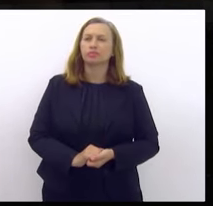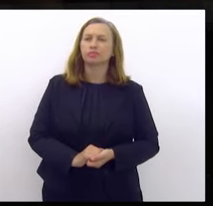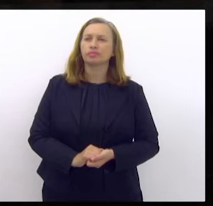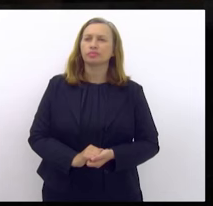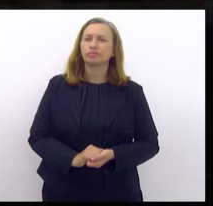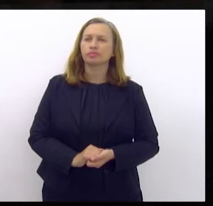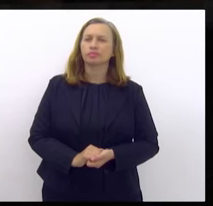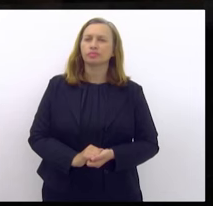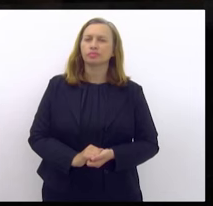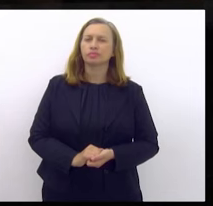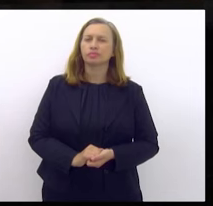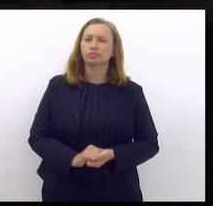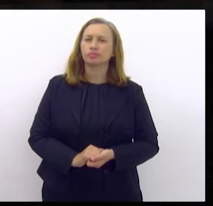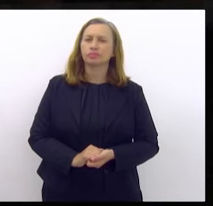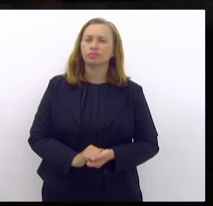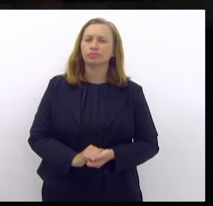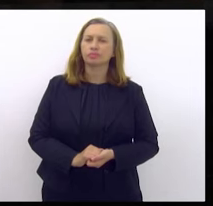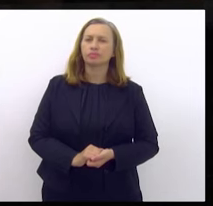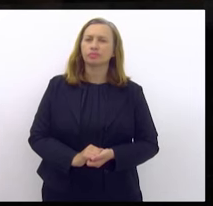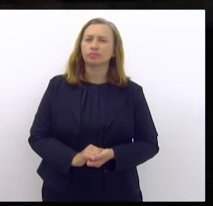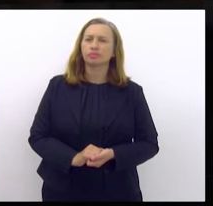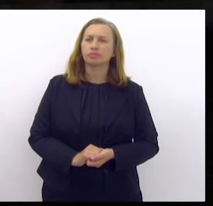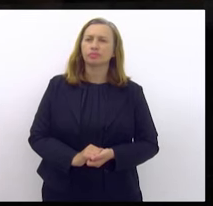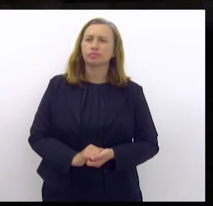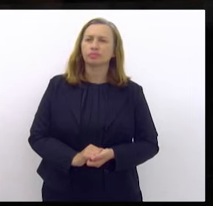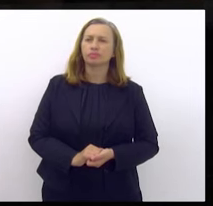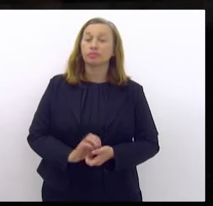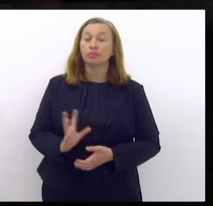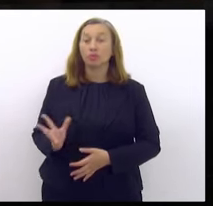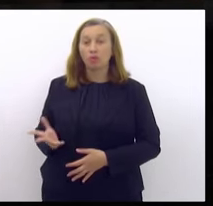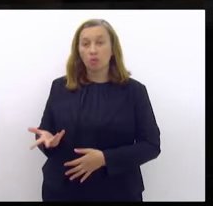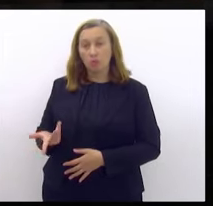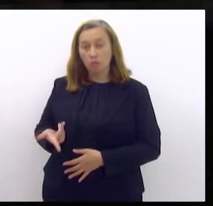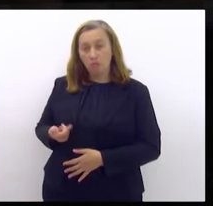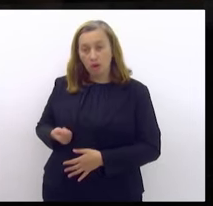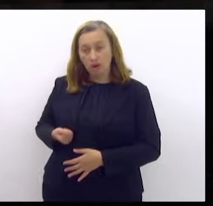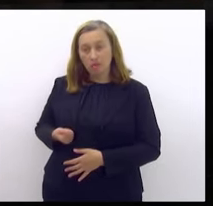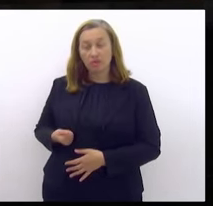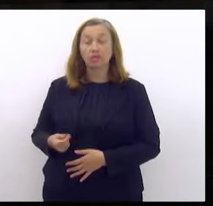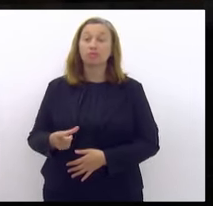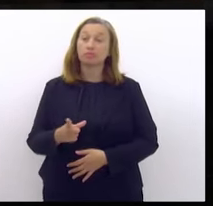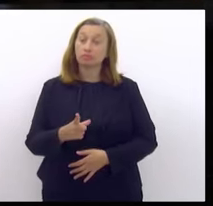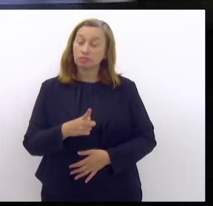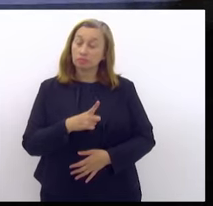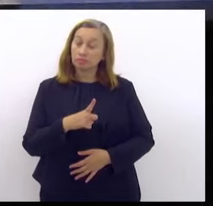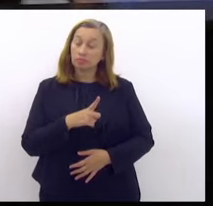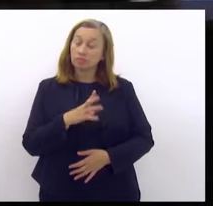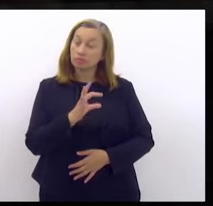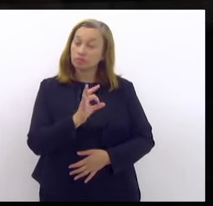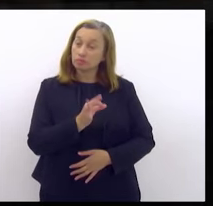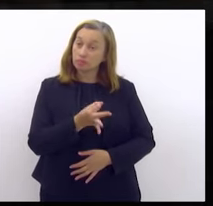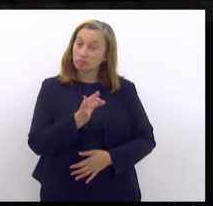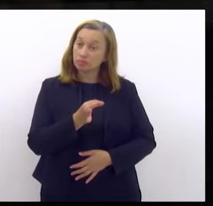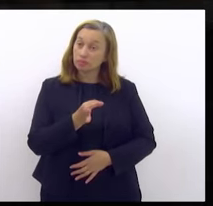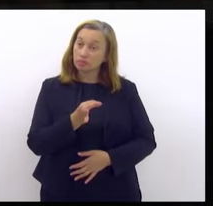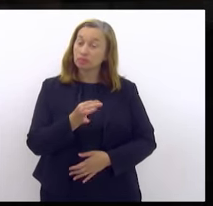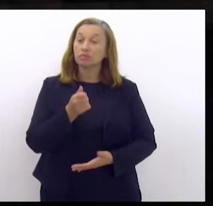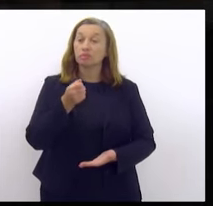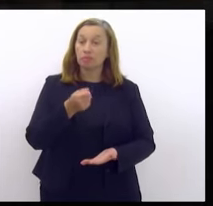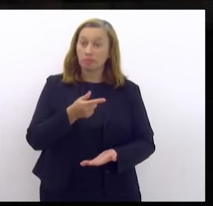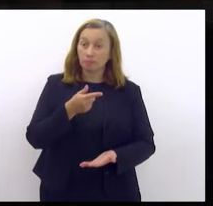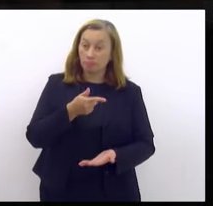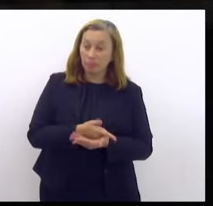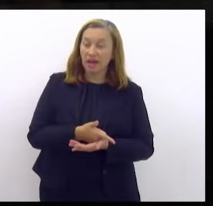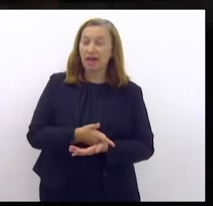que seja profundamente qualificado e justamente